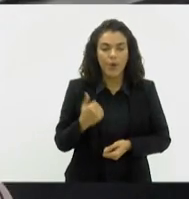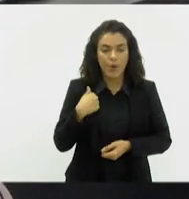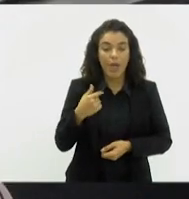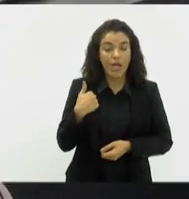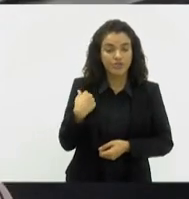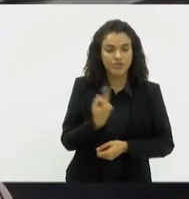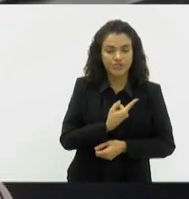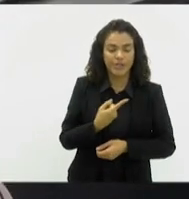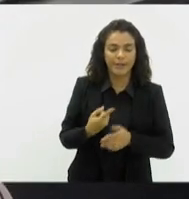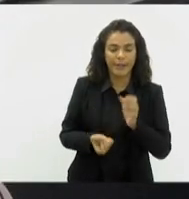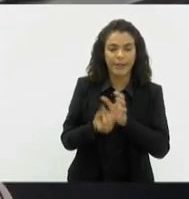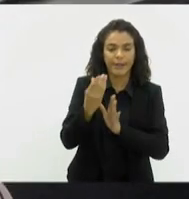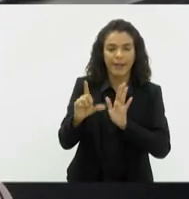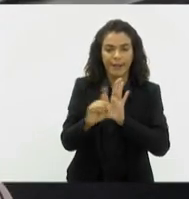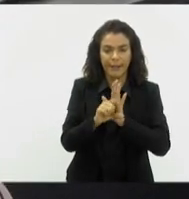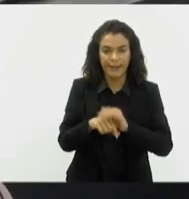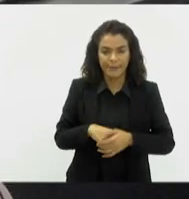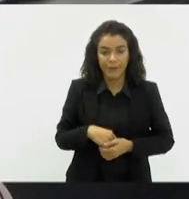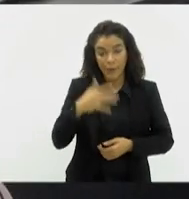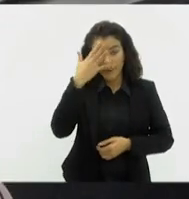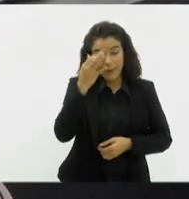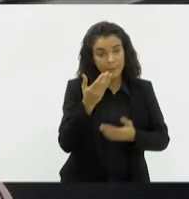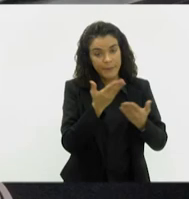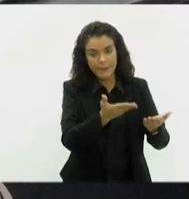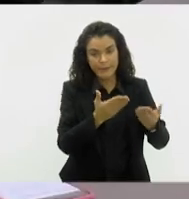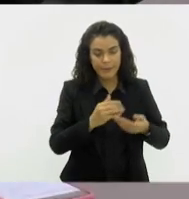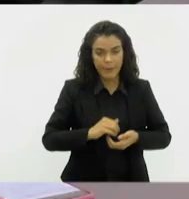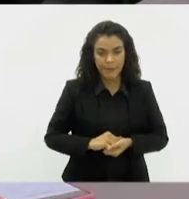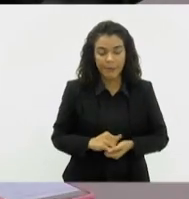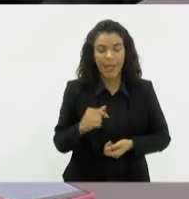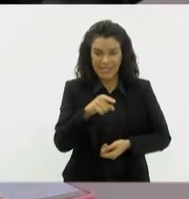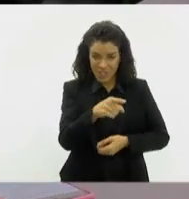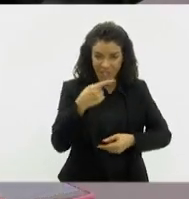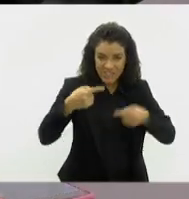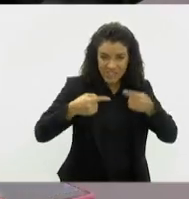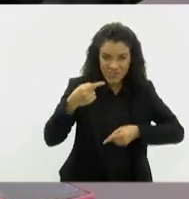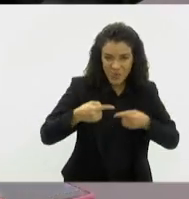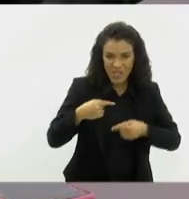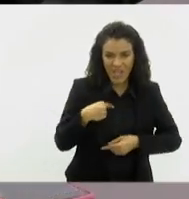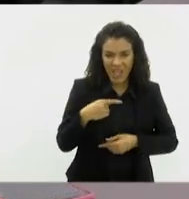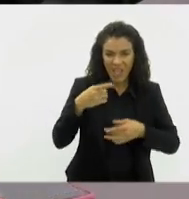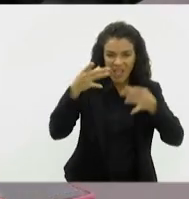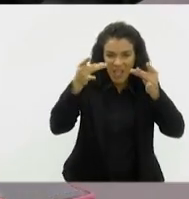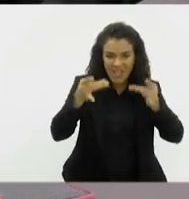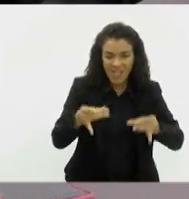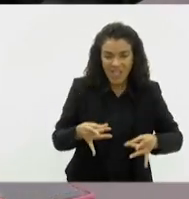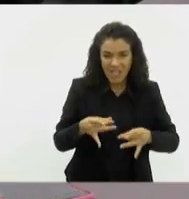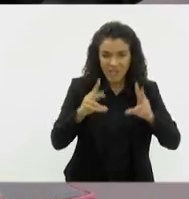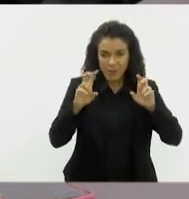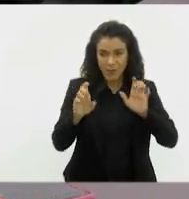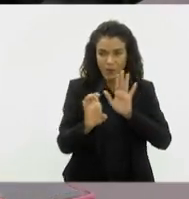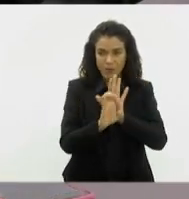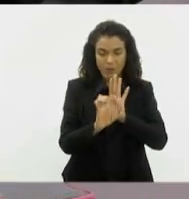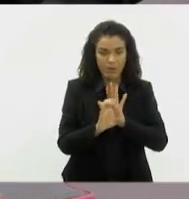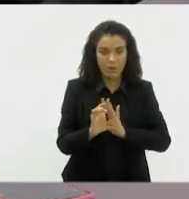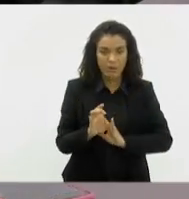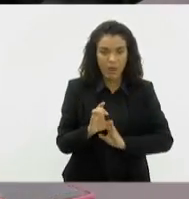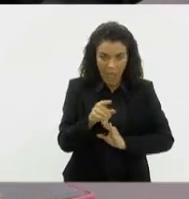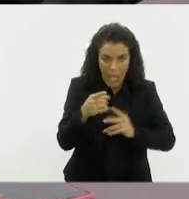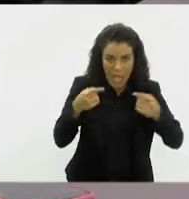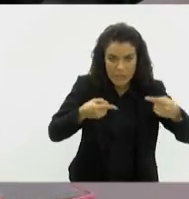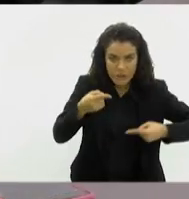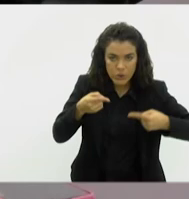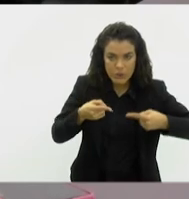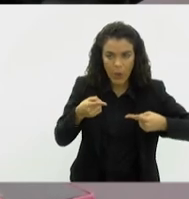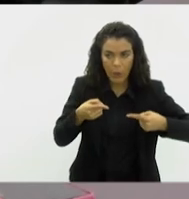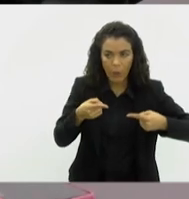nós. Essa é a interpretação da senhora. Não, o requisito do 5.1... A senhora quer discutir agora a literalidade e a interpretação dos editais. Não, eu estou... É essa discussão,